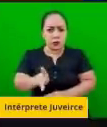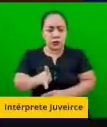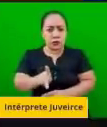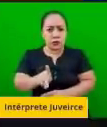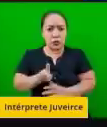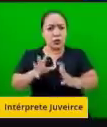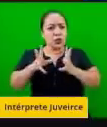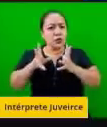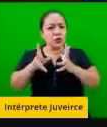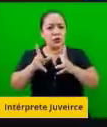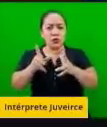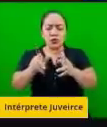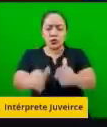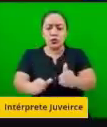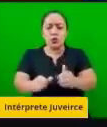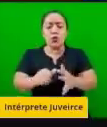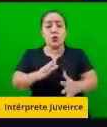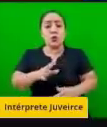à atuação